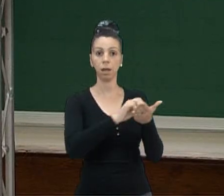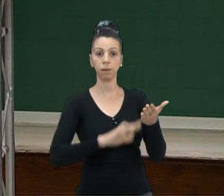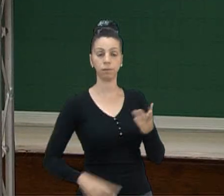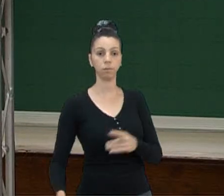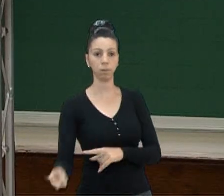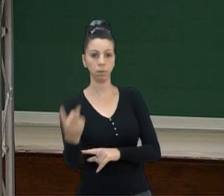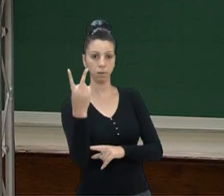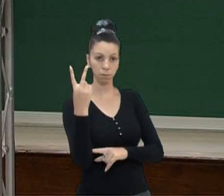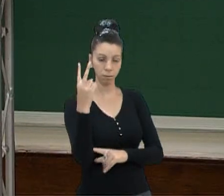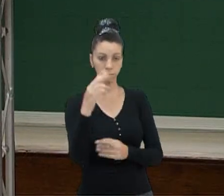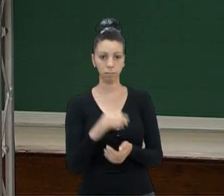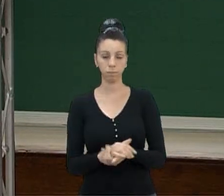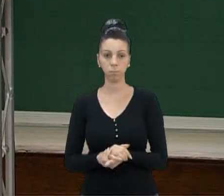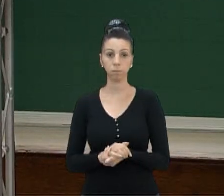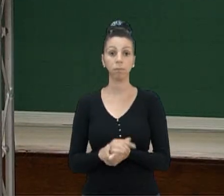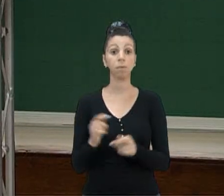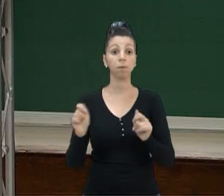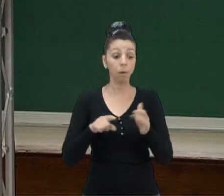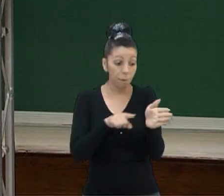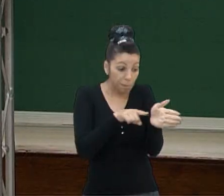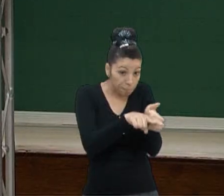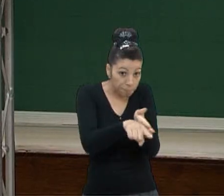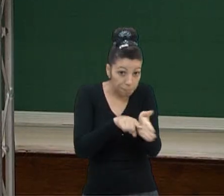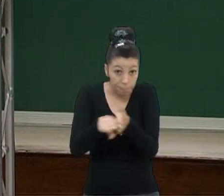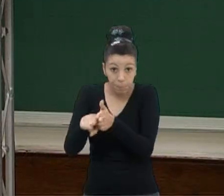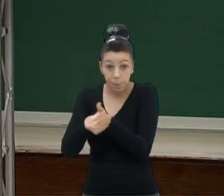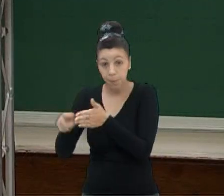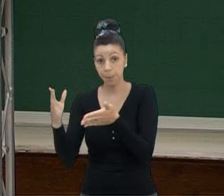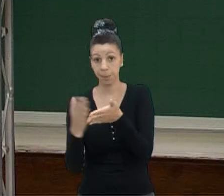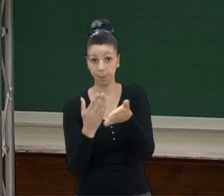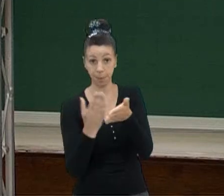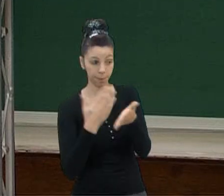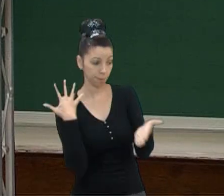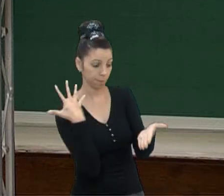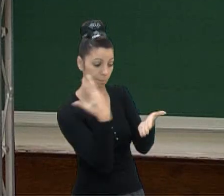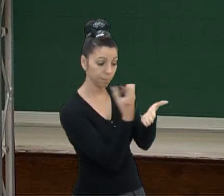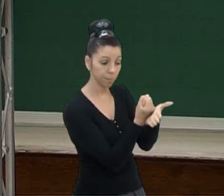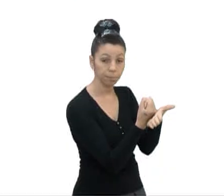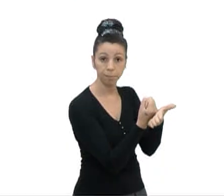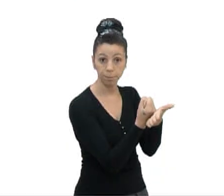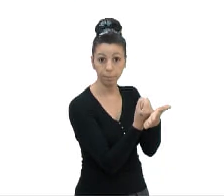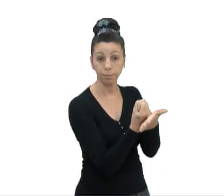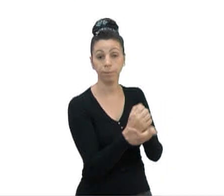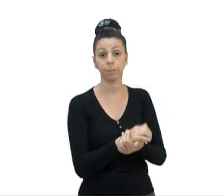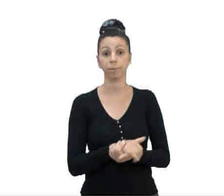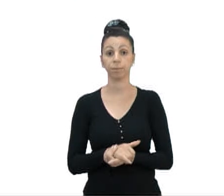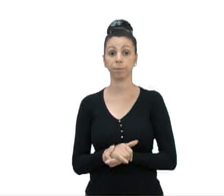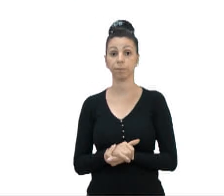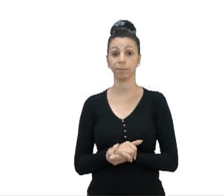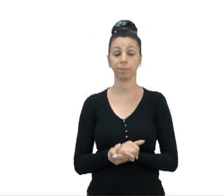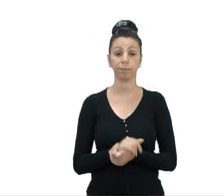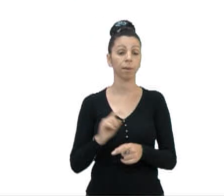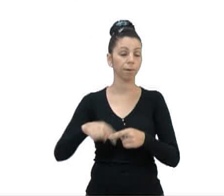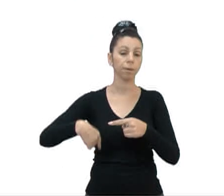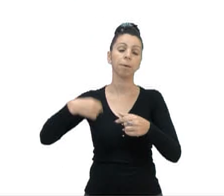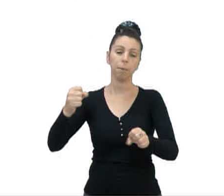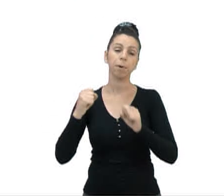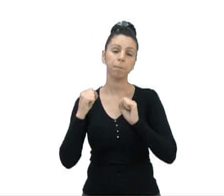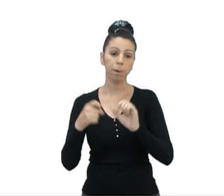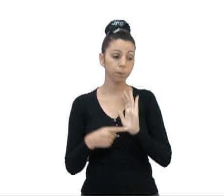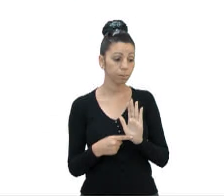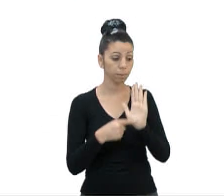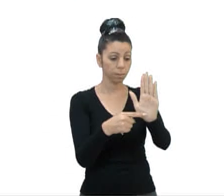Atividade lá. Vocês vão fazer uma pesquisa, claro, vão anotar no caderno de vocês aí também. Depois podem mostrar